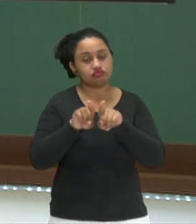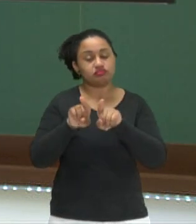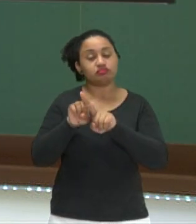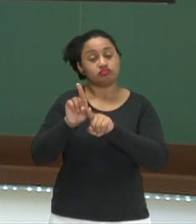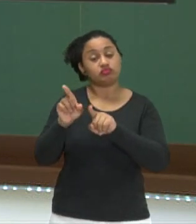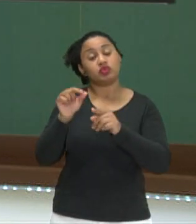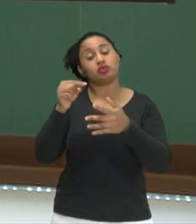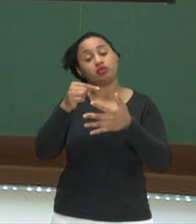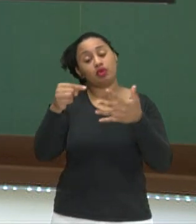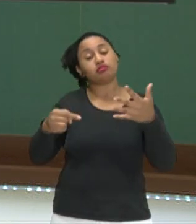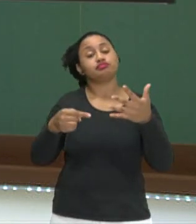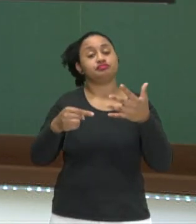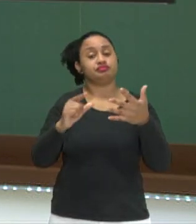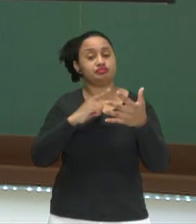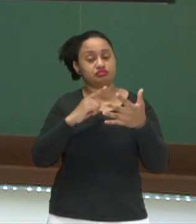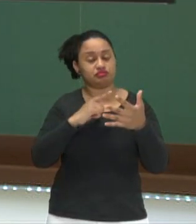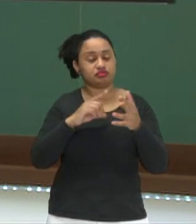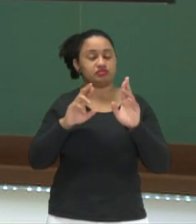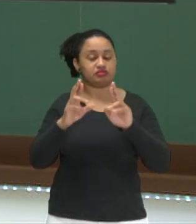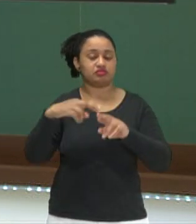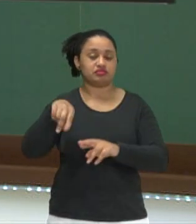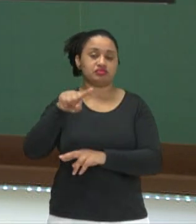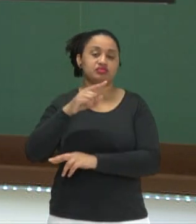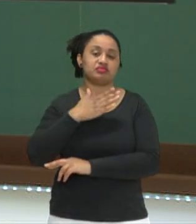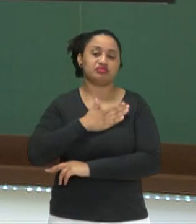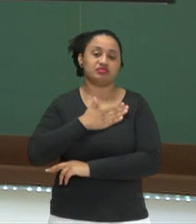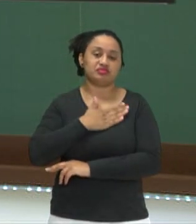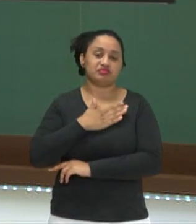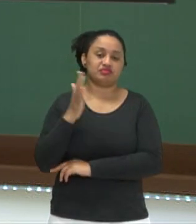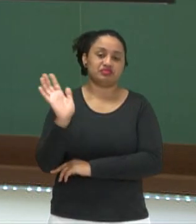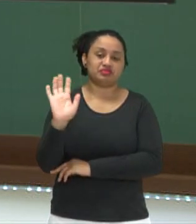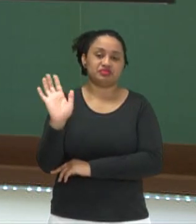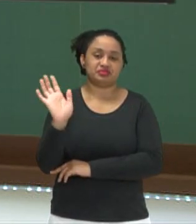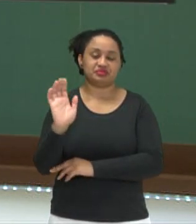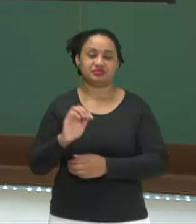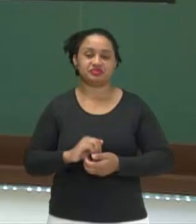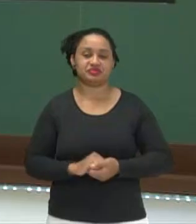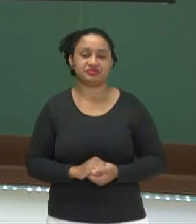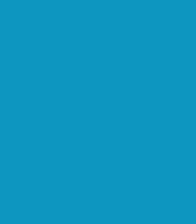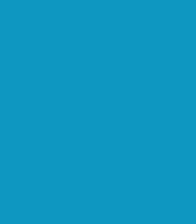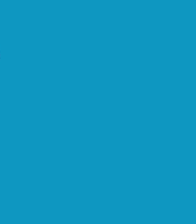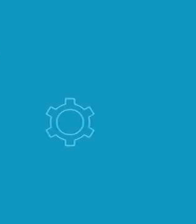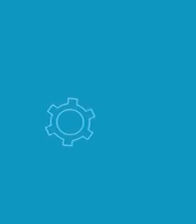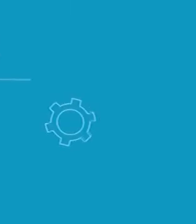e sobre os elementos desse prisma. Espero que vocês tenham gostado e até breve, pessoal.